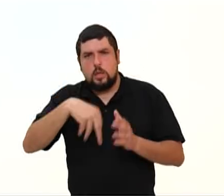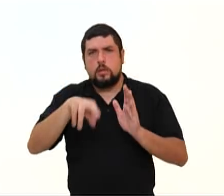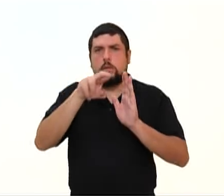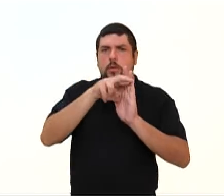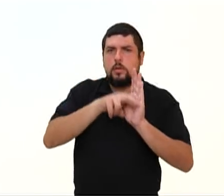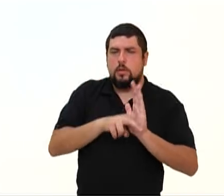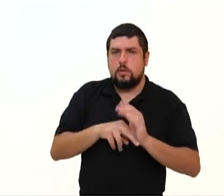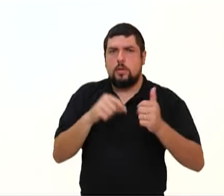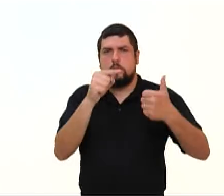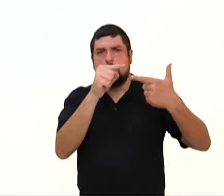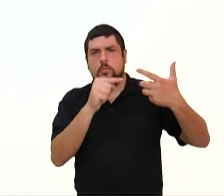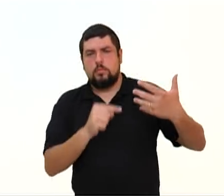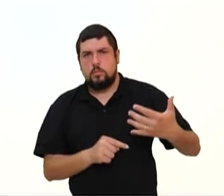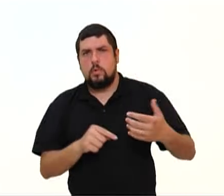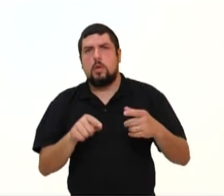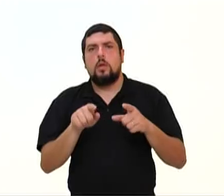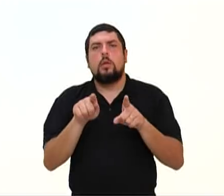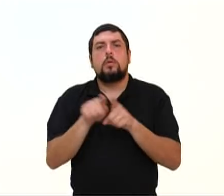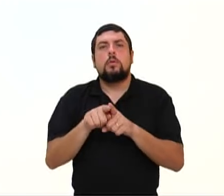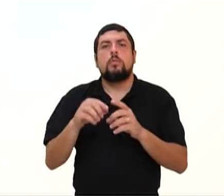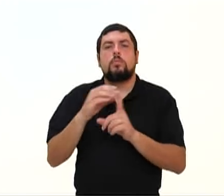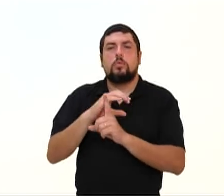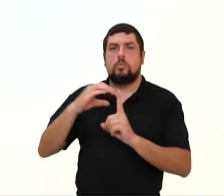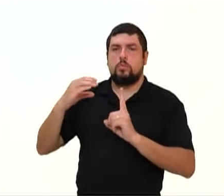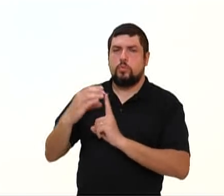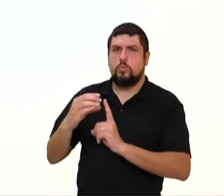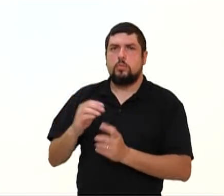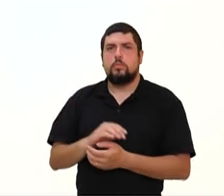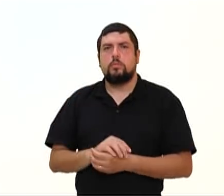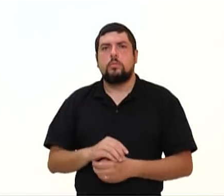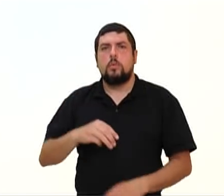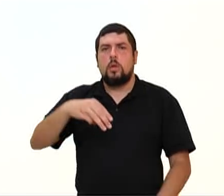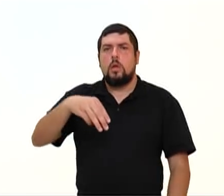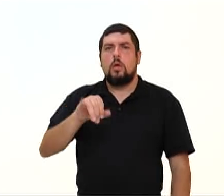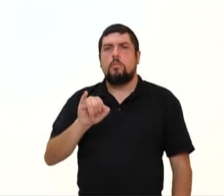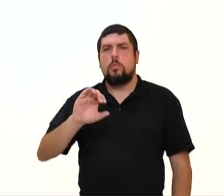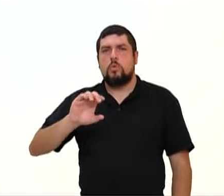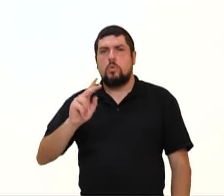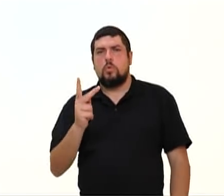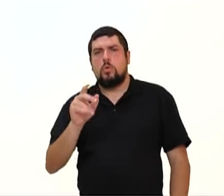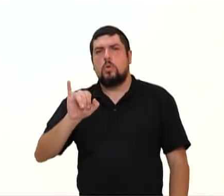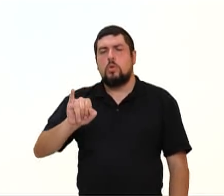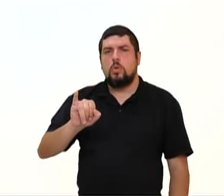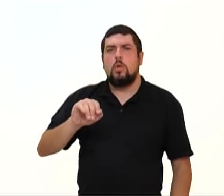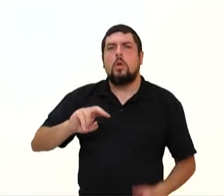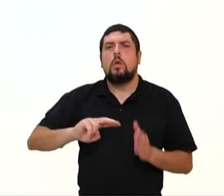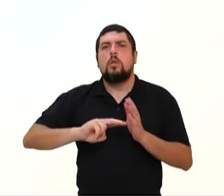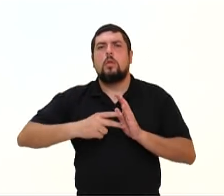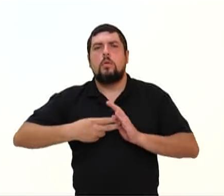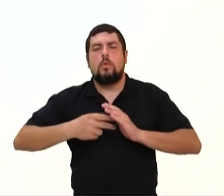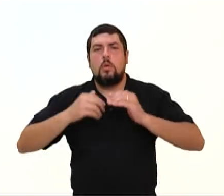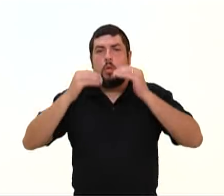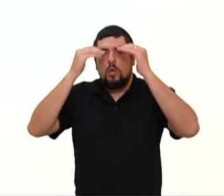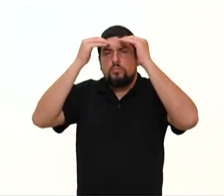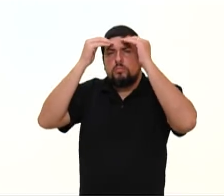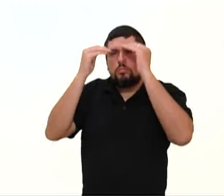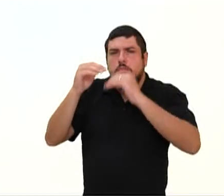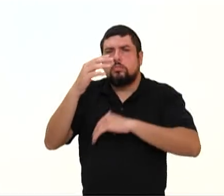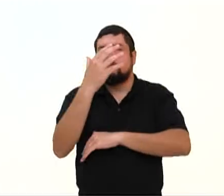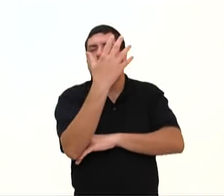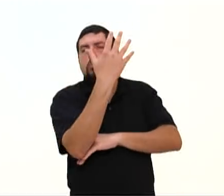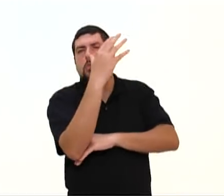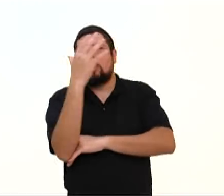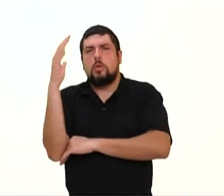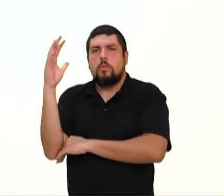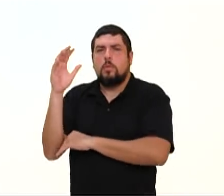vida shintoísta e do próprio culto. Michi é a obediência ao curso da natureza extrema, simplicidade